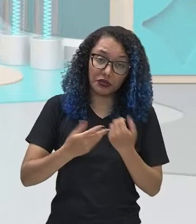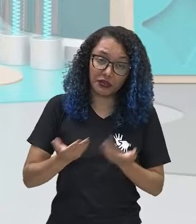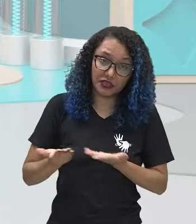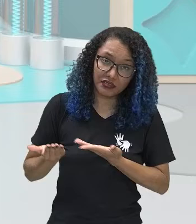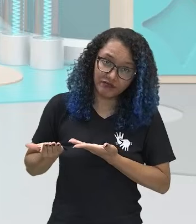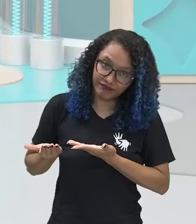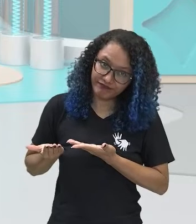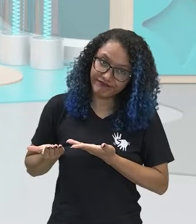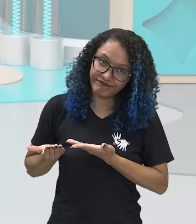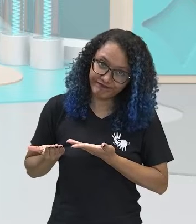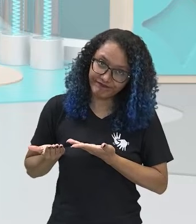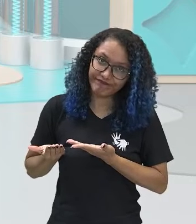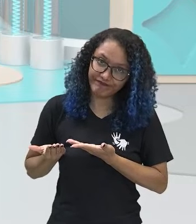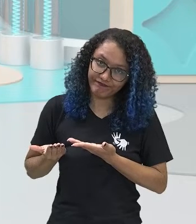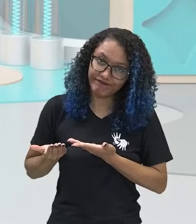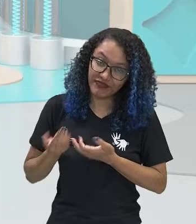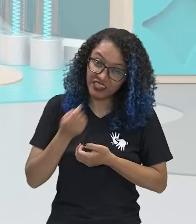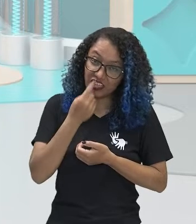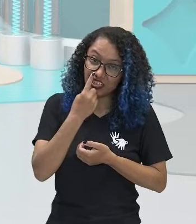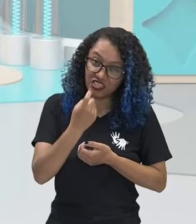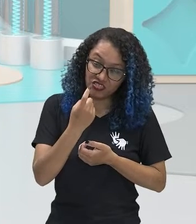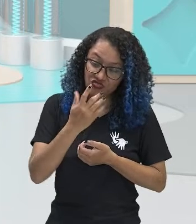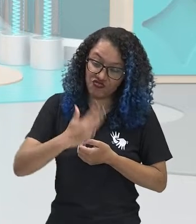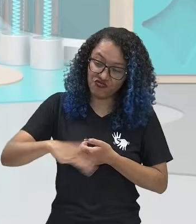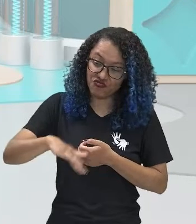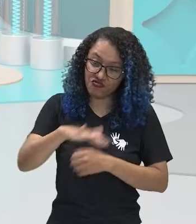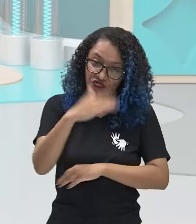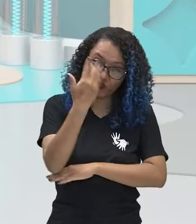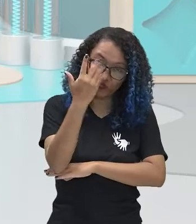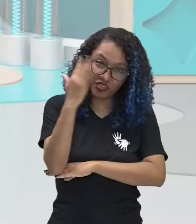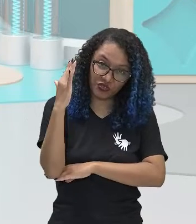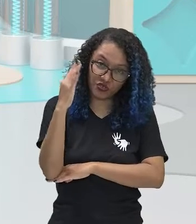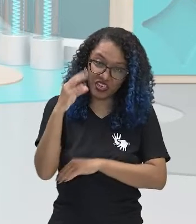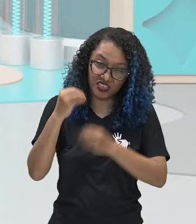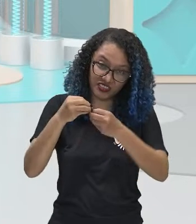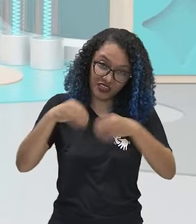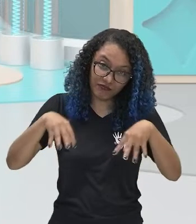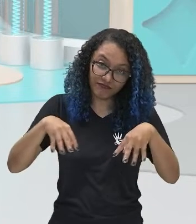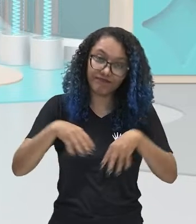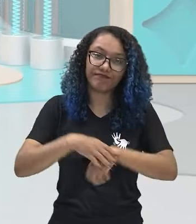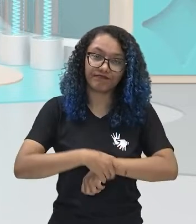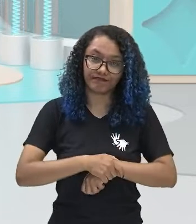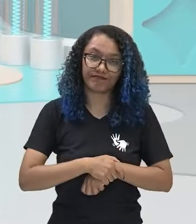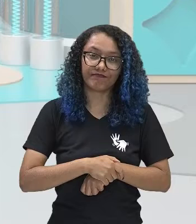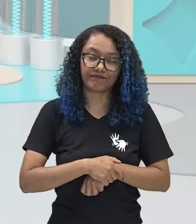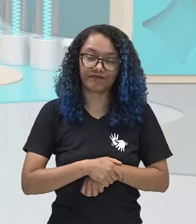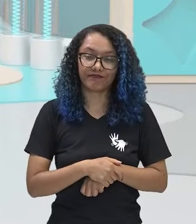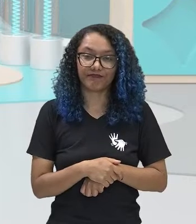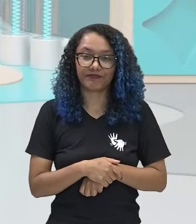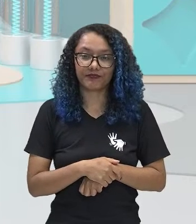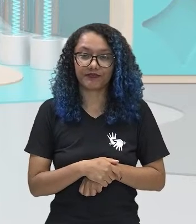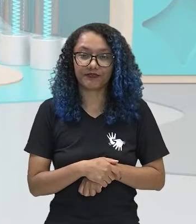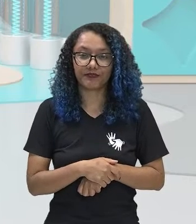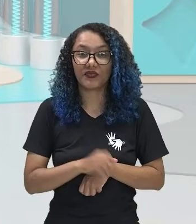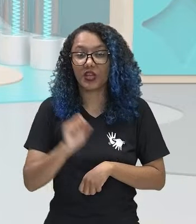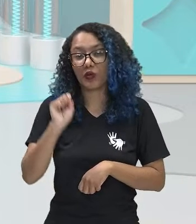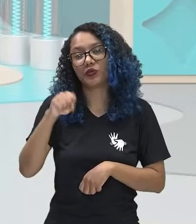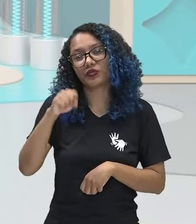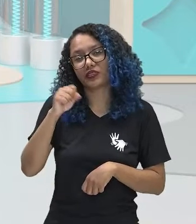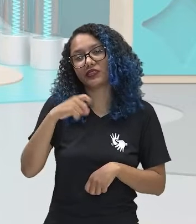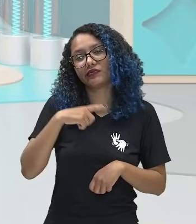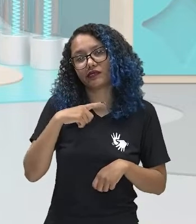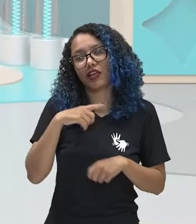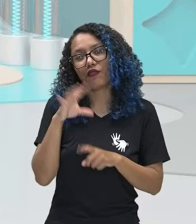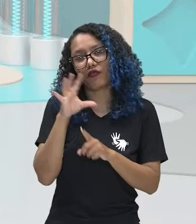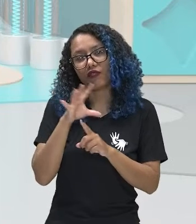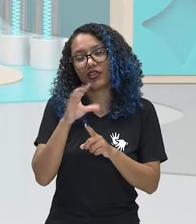na natureza. Então, sim, o consumismo provoca esse excesso de lixo que é danoso. Muito bem, um